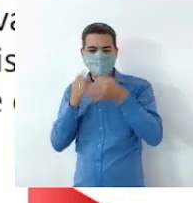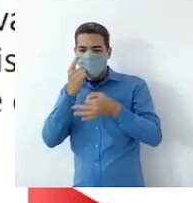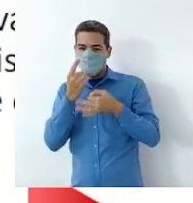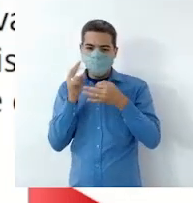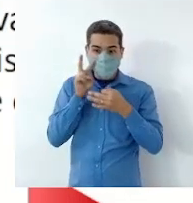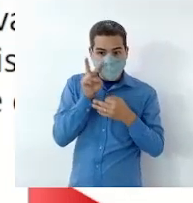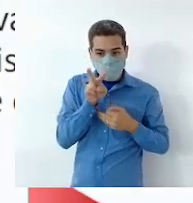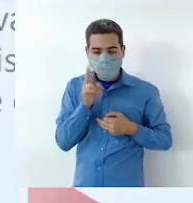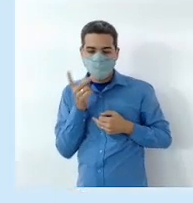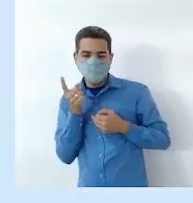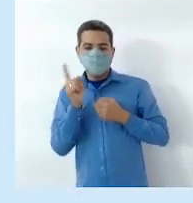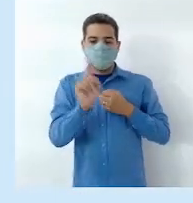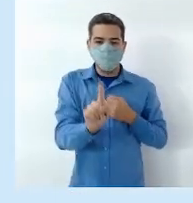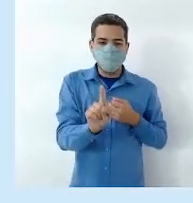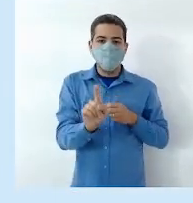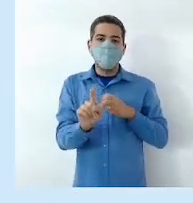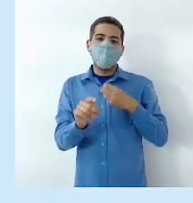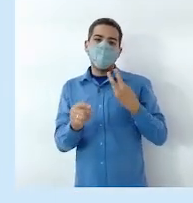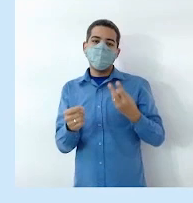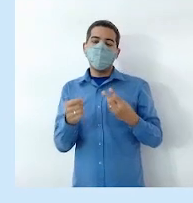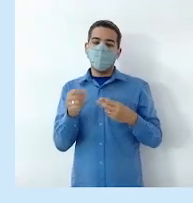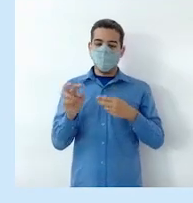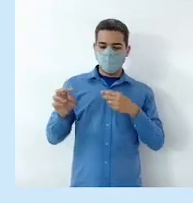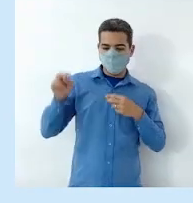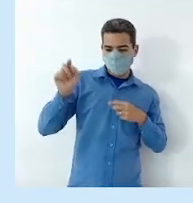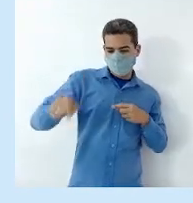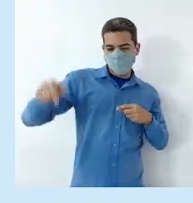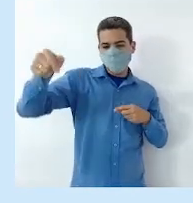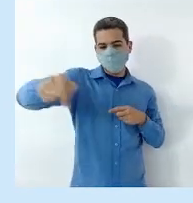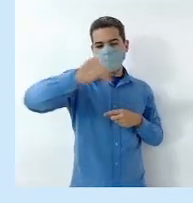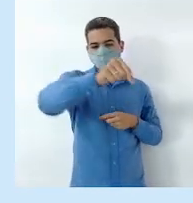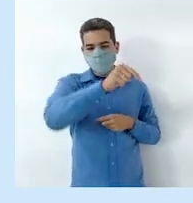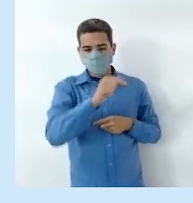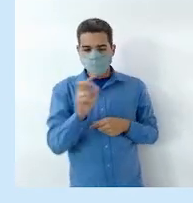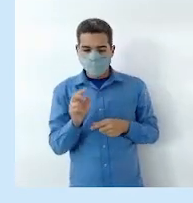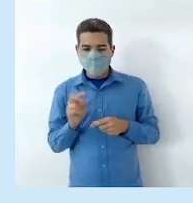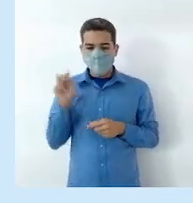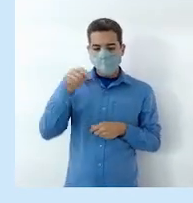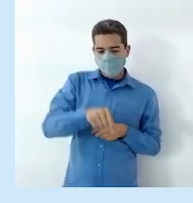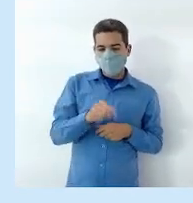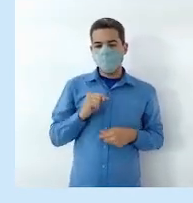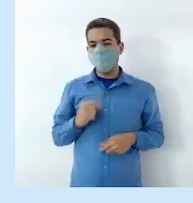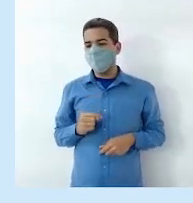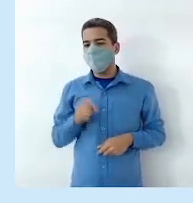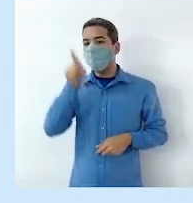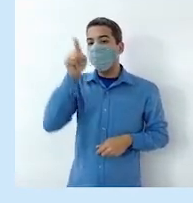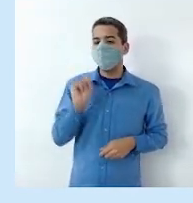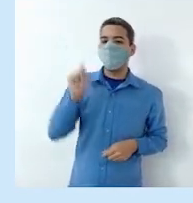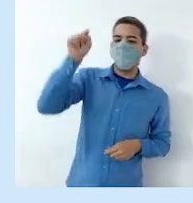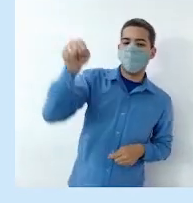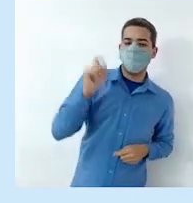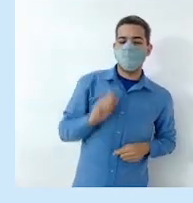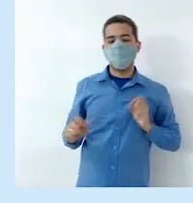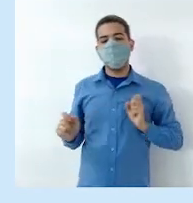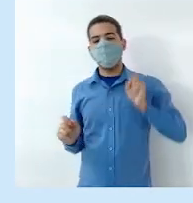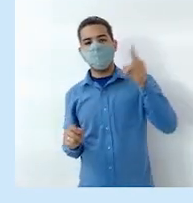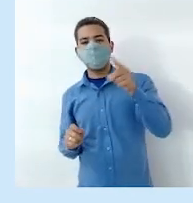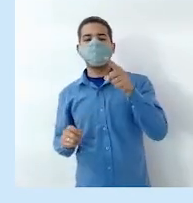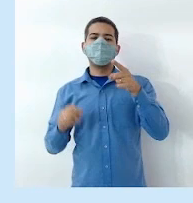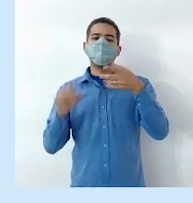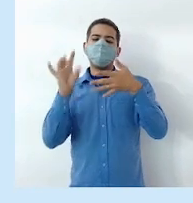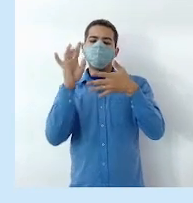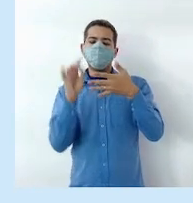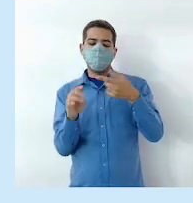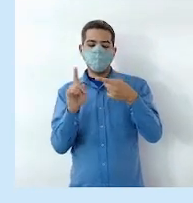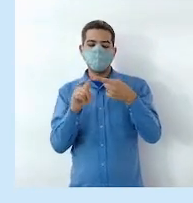Eu já expliquei para vocês em outra aula aqui do Educa o que são esses, ou melhor, quem são esses narradores.